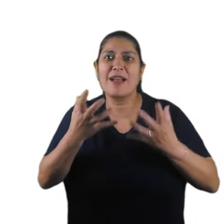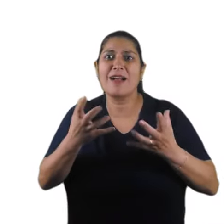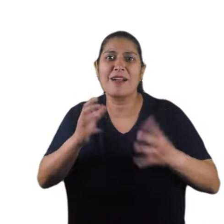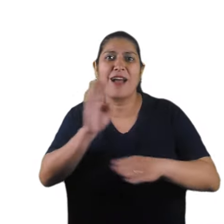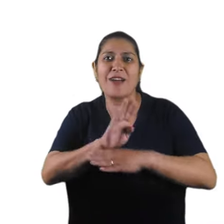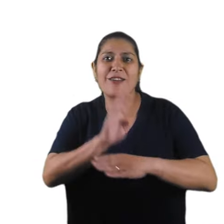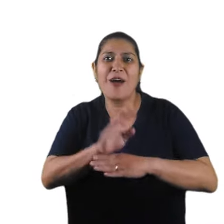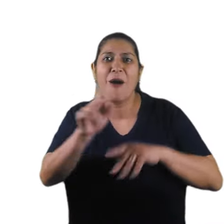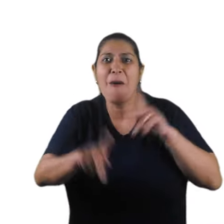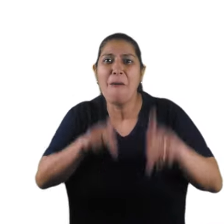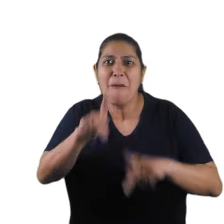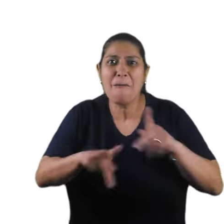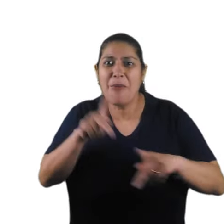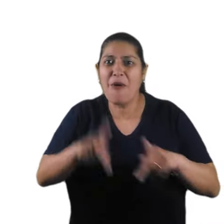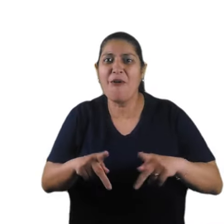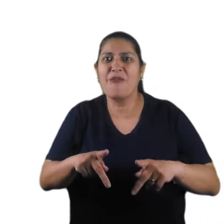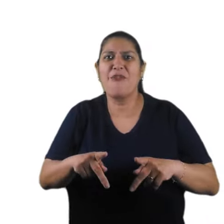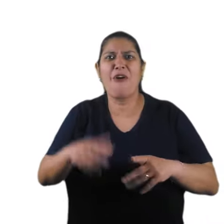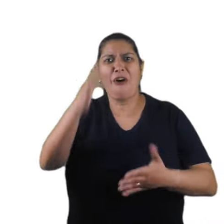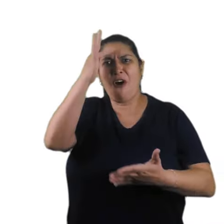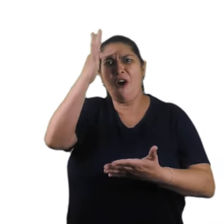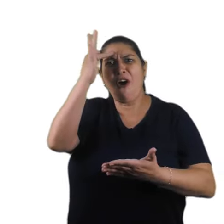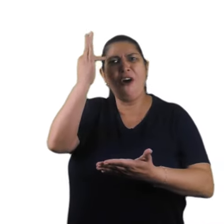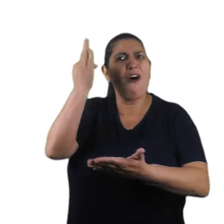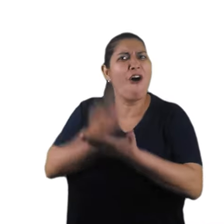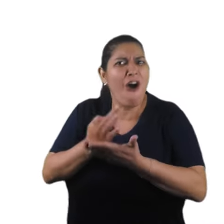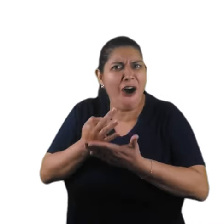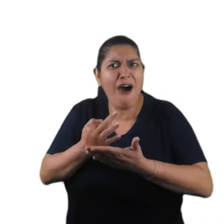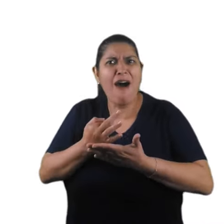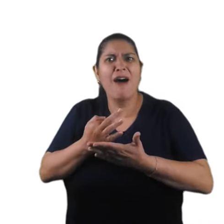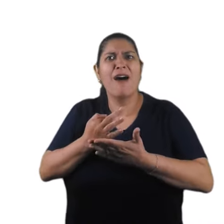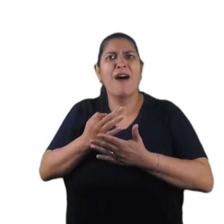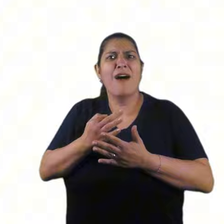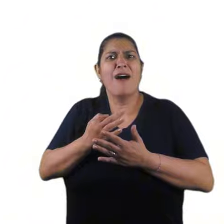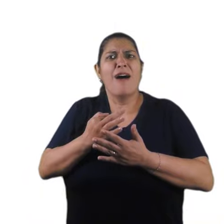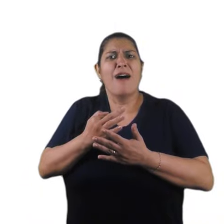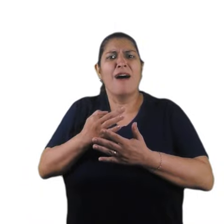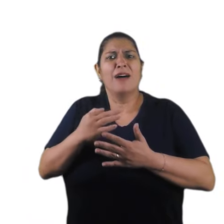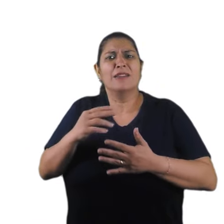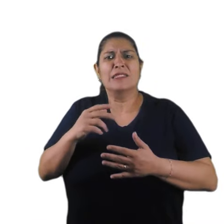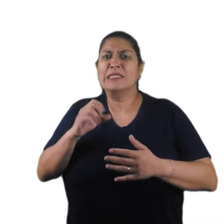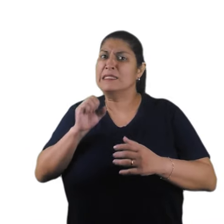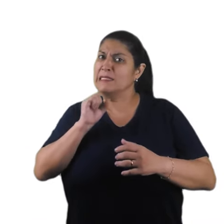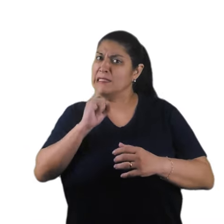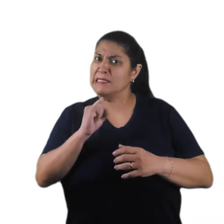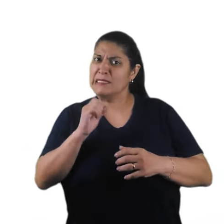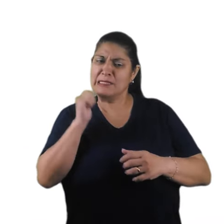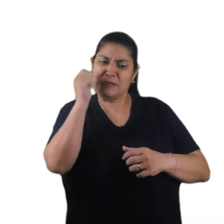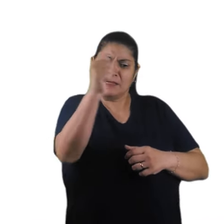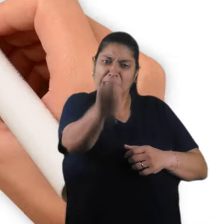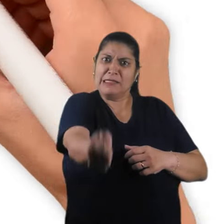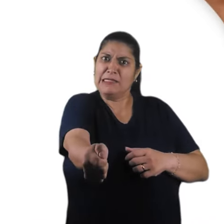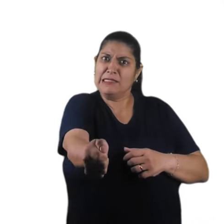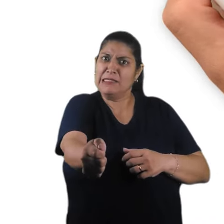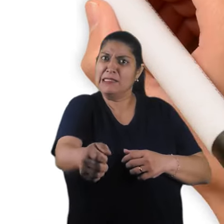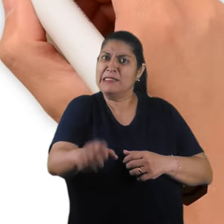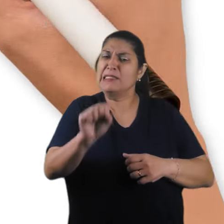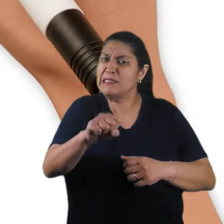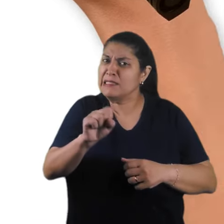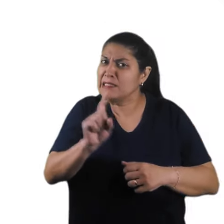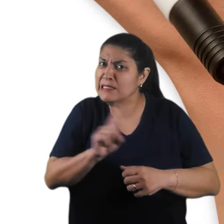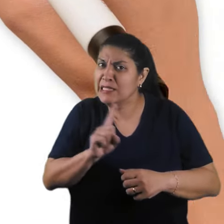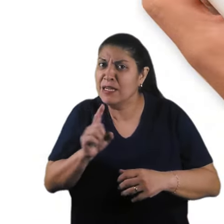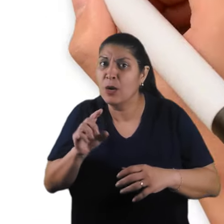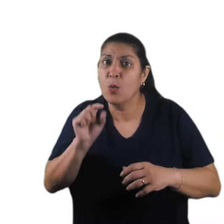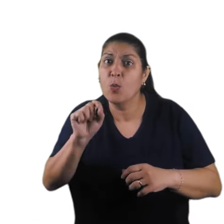tentar salvar seu povo da aniquilação. Quanta fé! Será que o rei irá levantar o seu cetro